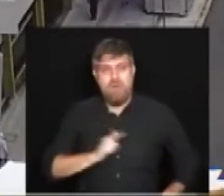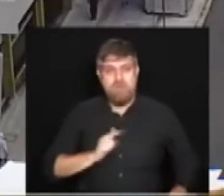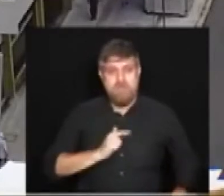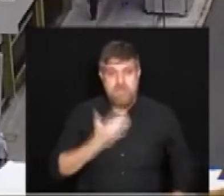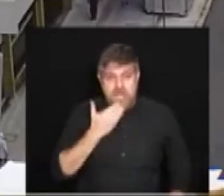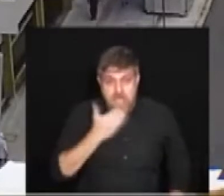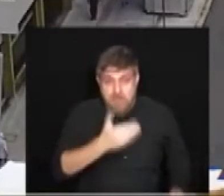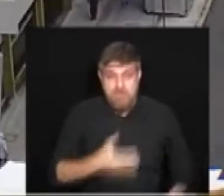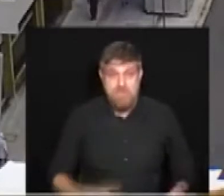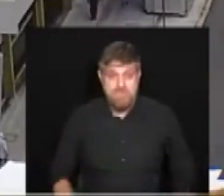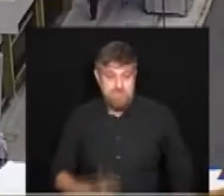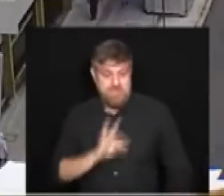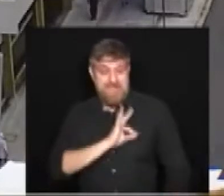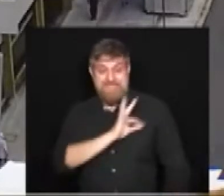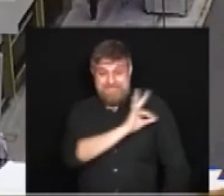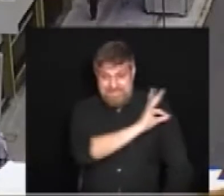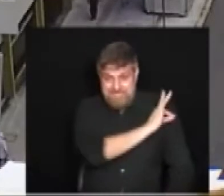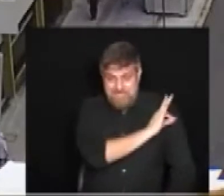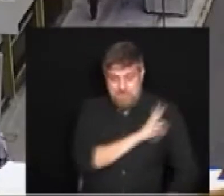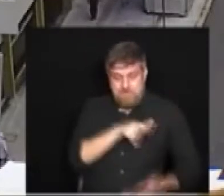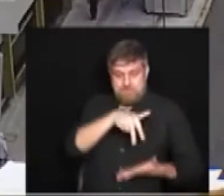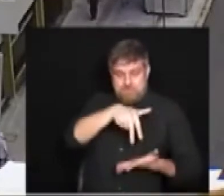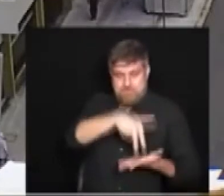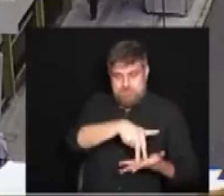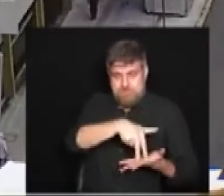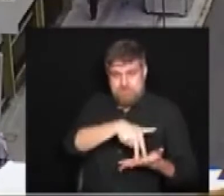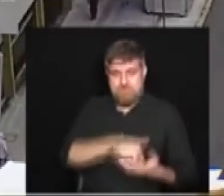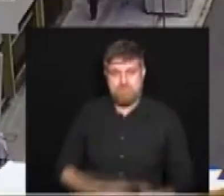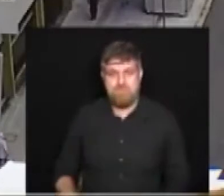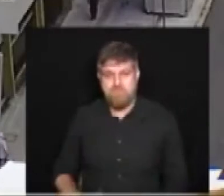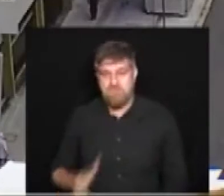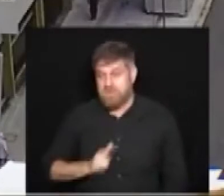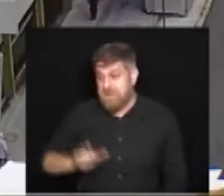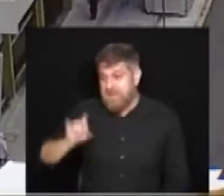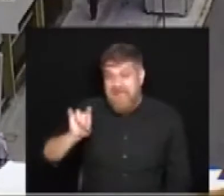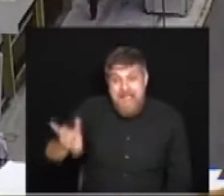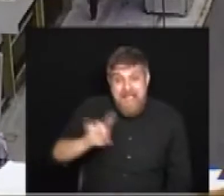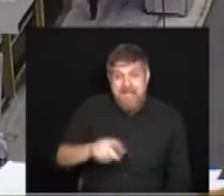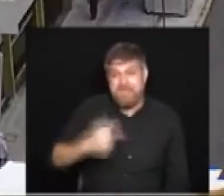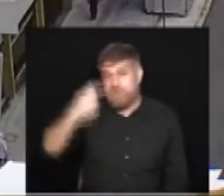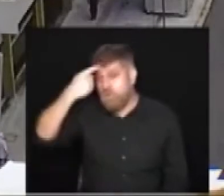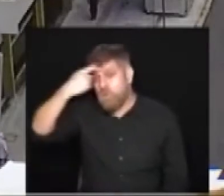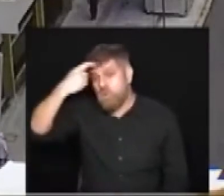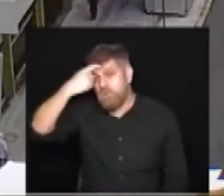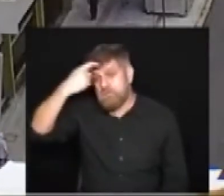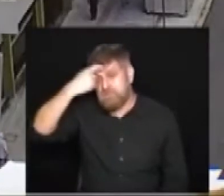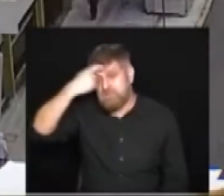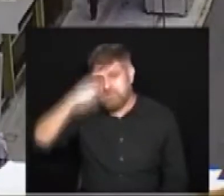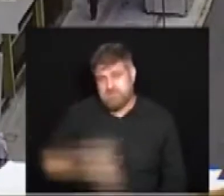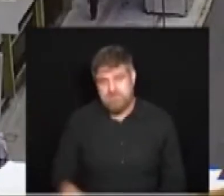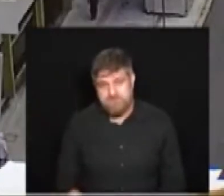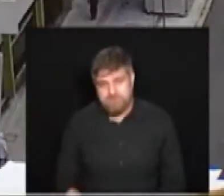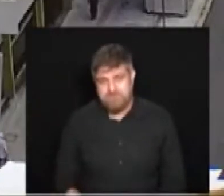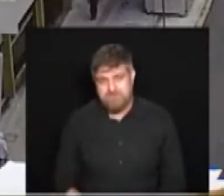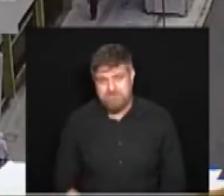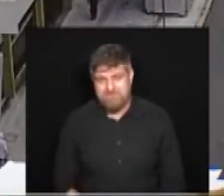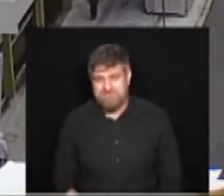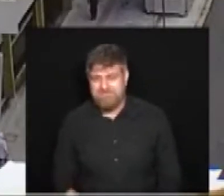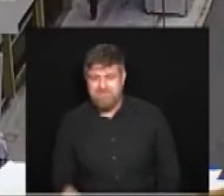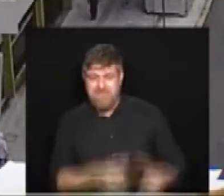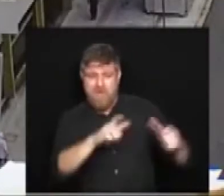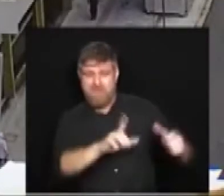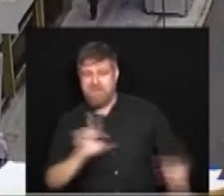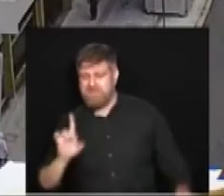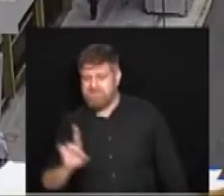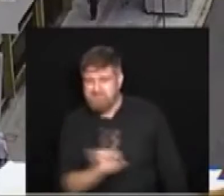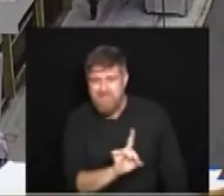guarda municipal. Então, se você vai ser o teu juiz. Não dá para não ir aonde você está